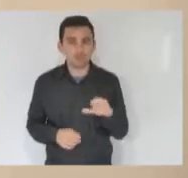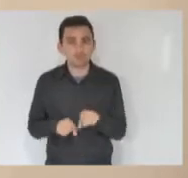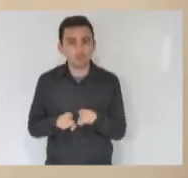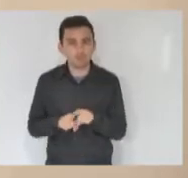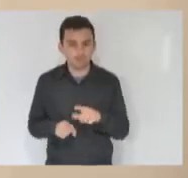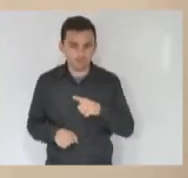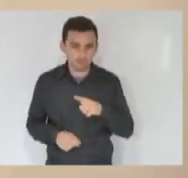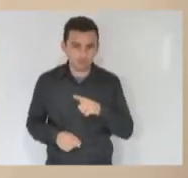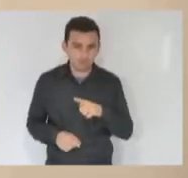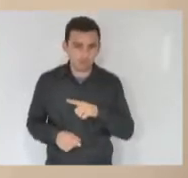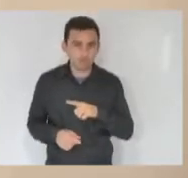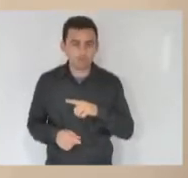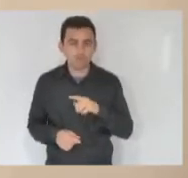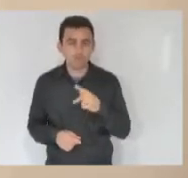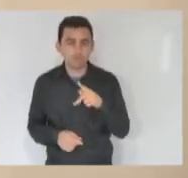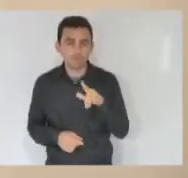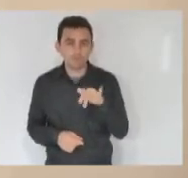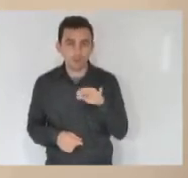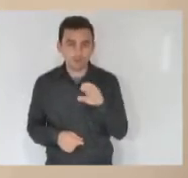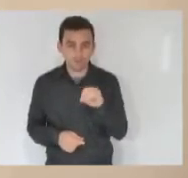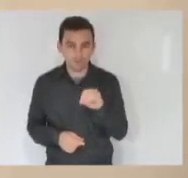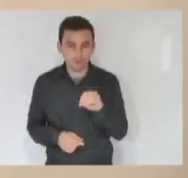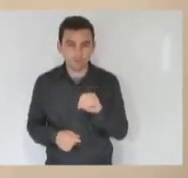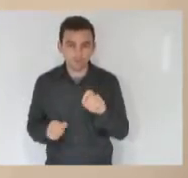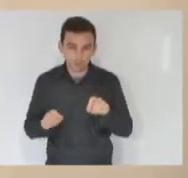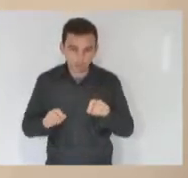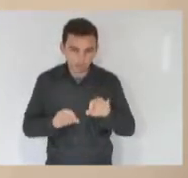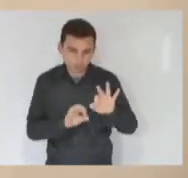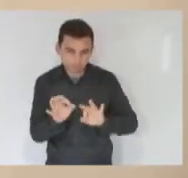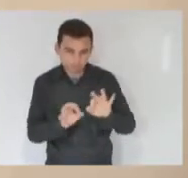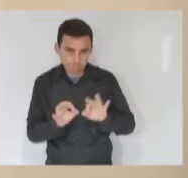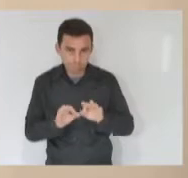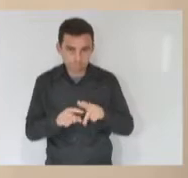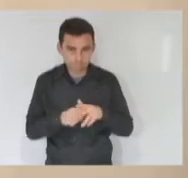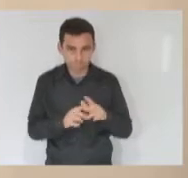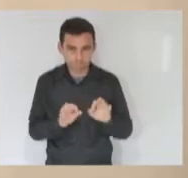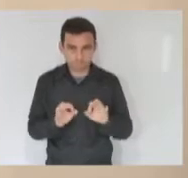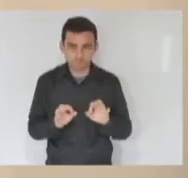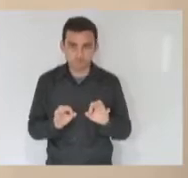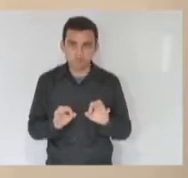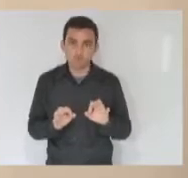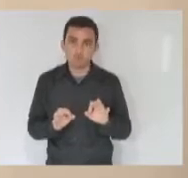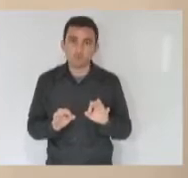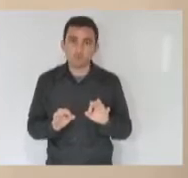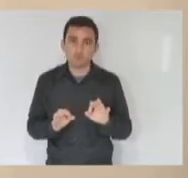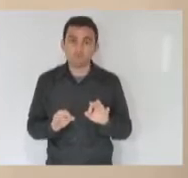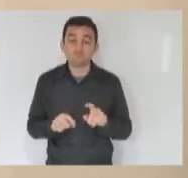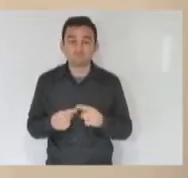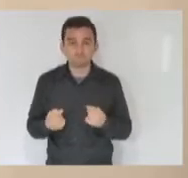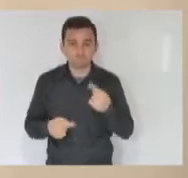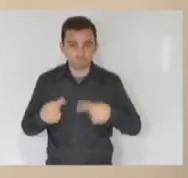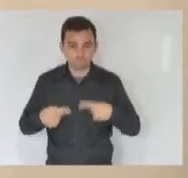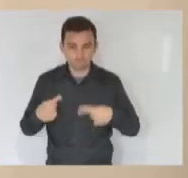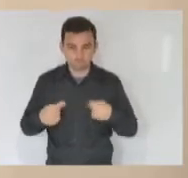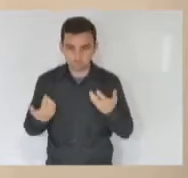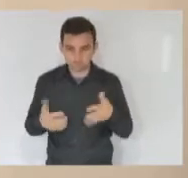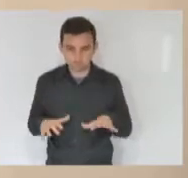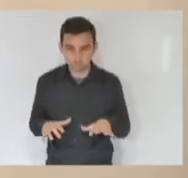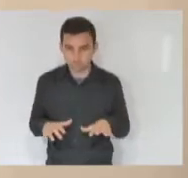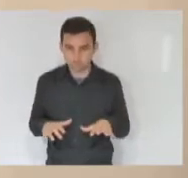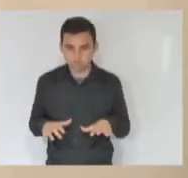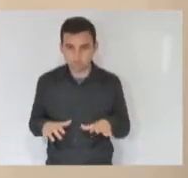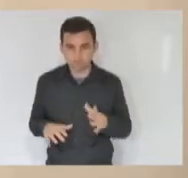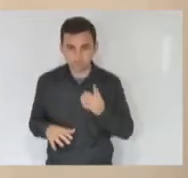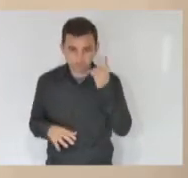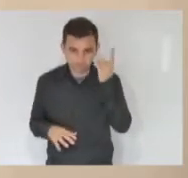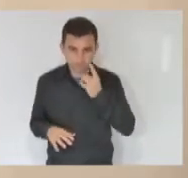de planos para realizar a manutenção dos mesmos. Em discussão, não havendo quem queira discutir, em votação, deputados que aprovam